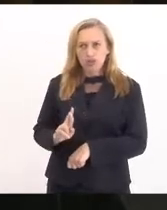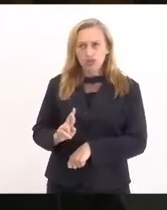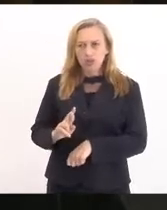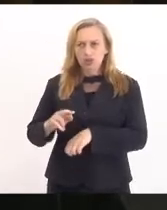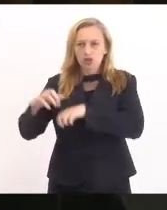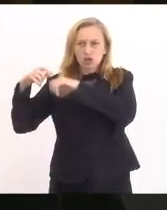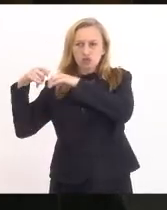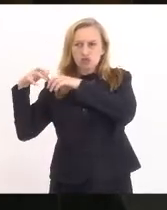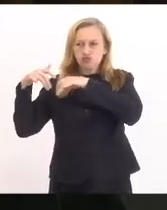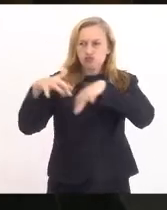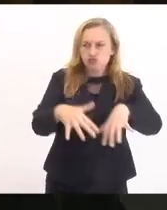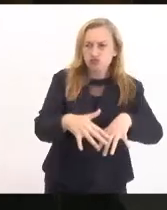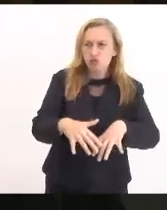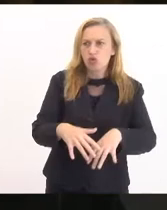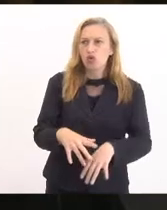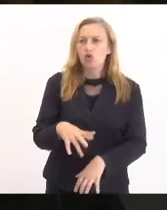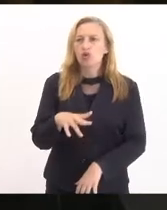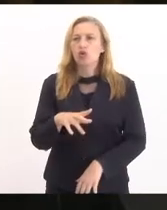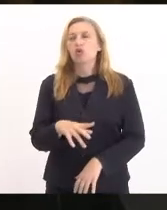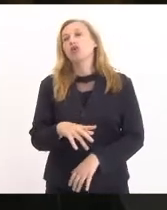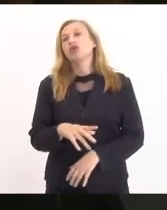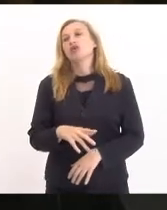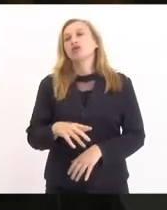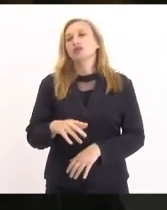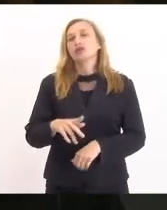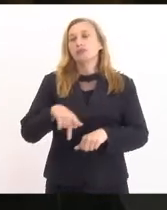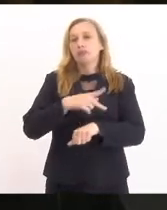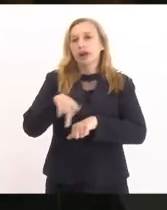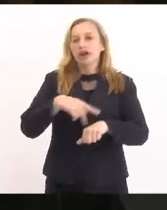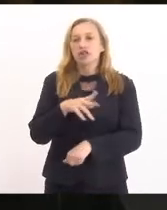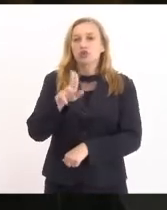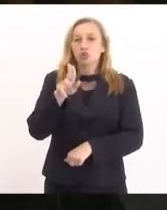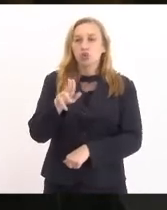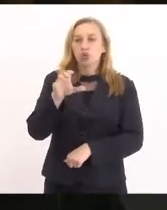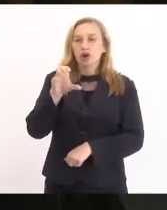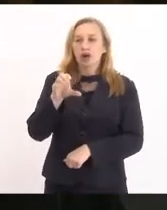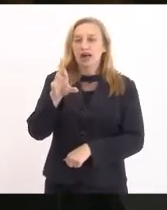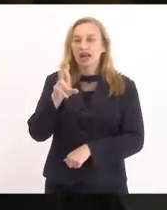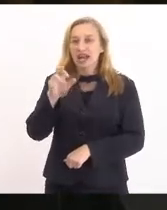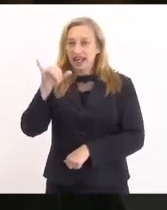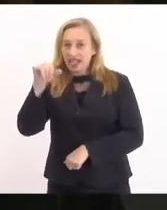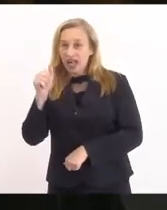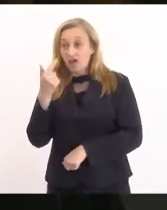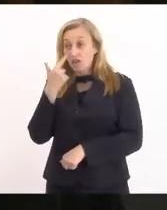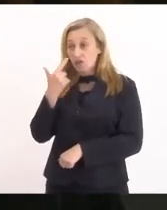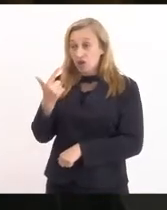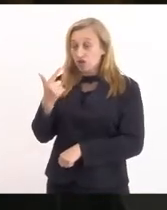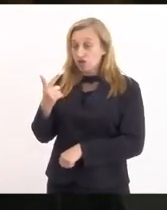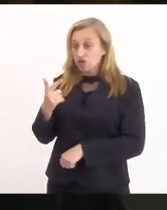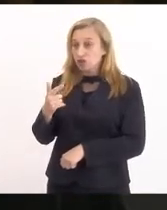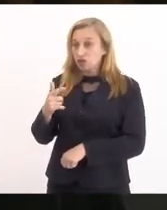invadir a Ucrânia, visto que as tropas russas